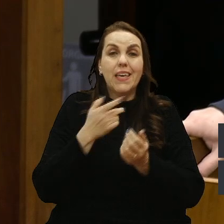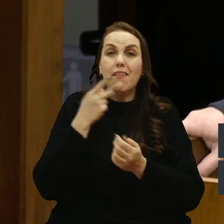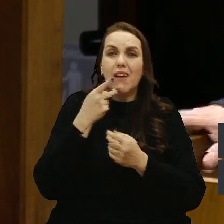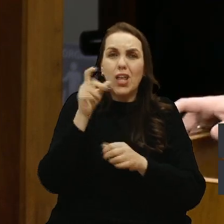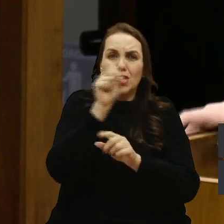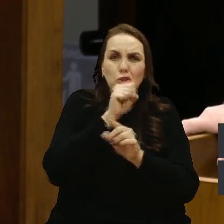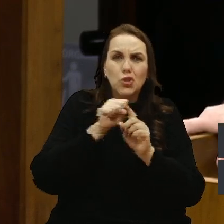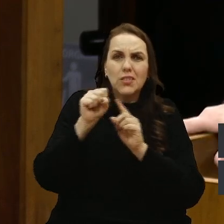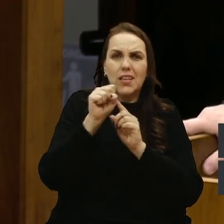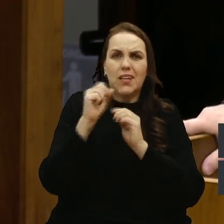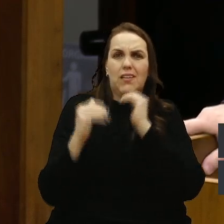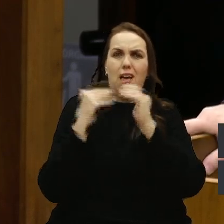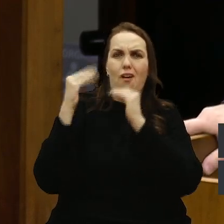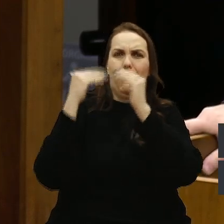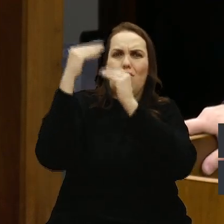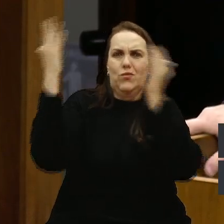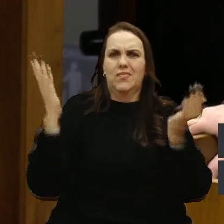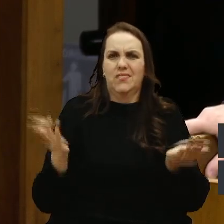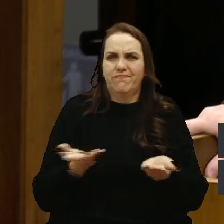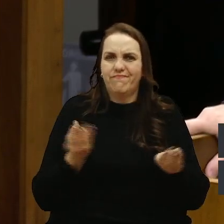sociedades altamente evoluídas, vereador Jack.